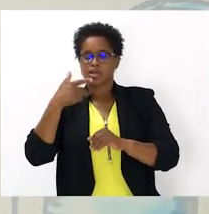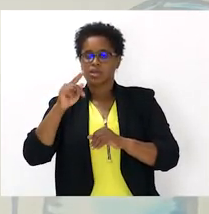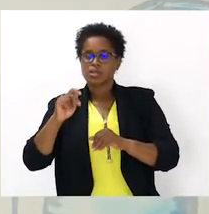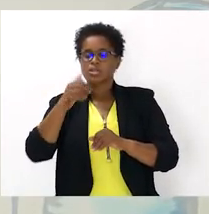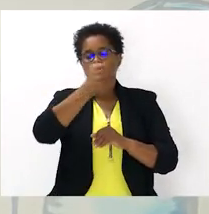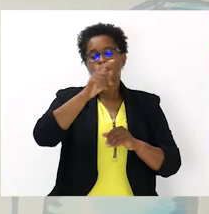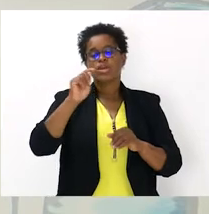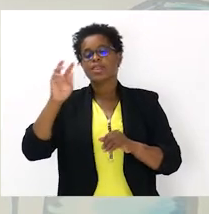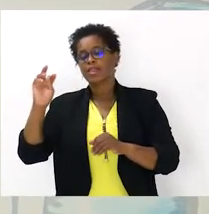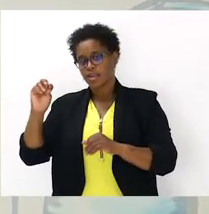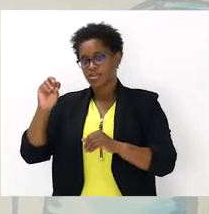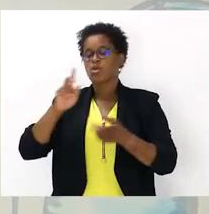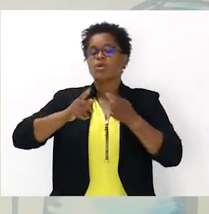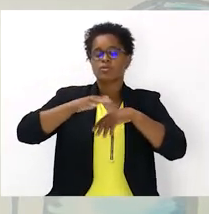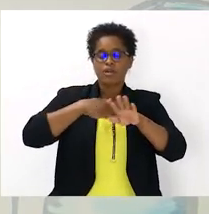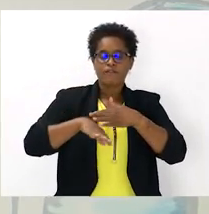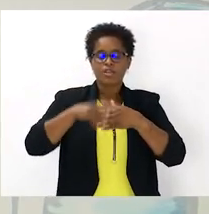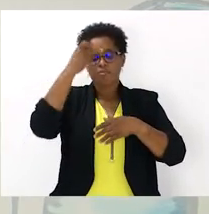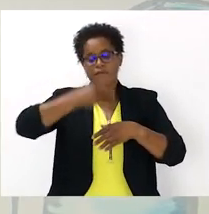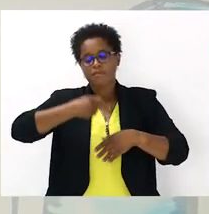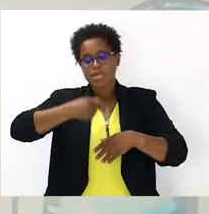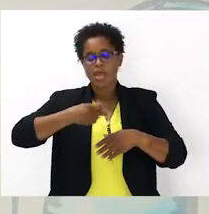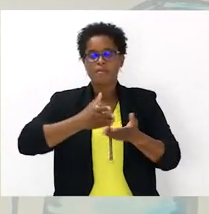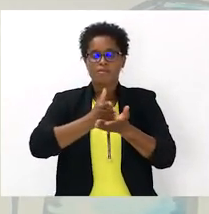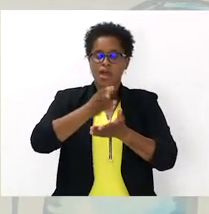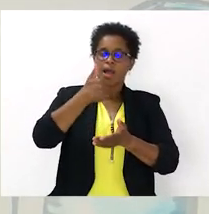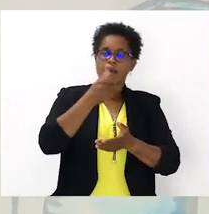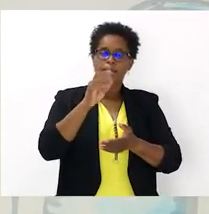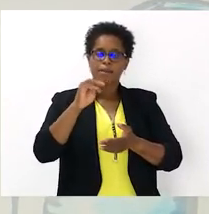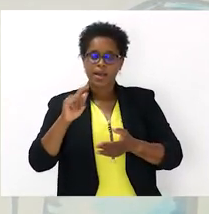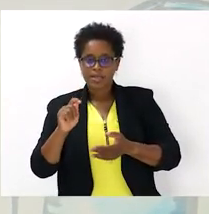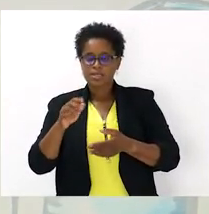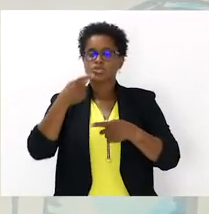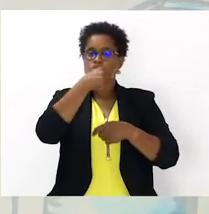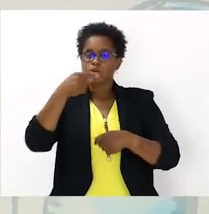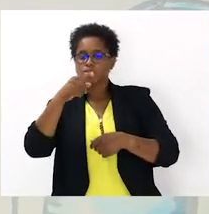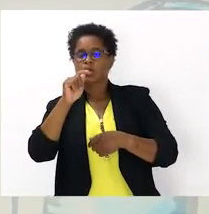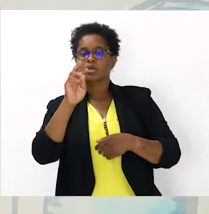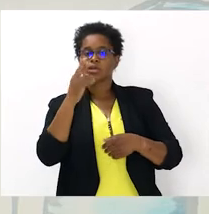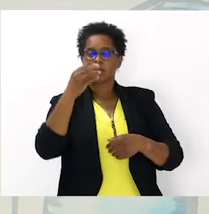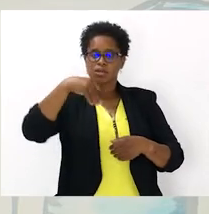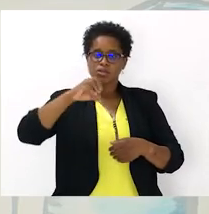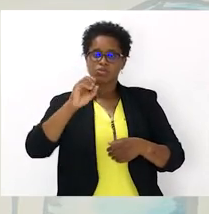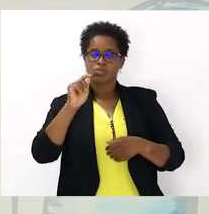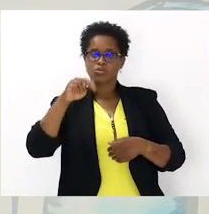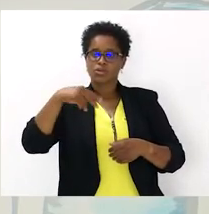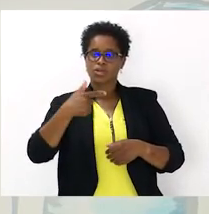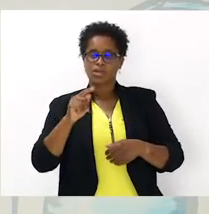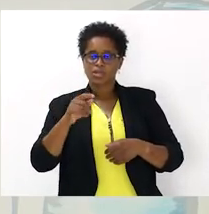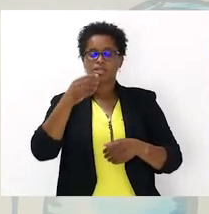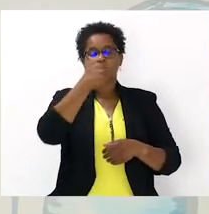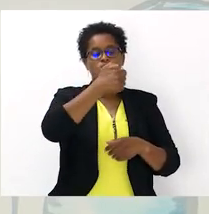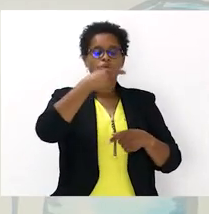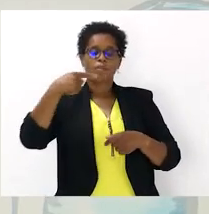Vamos manter a base e vamos subtrair expoente. 5